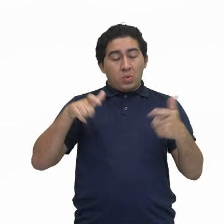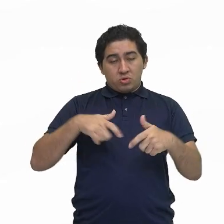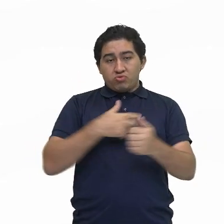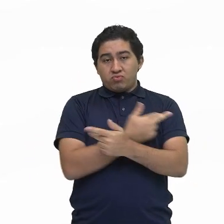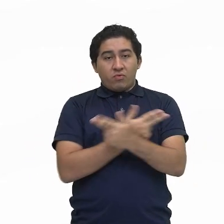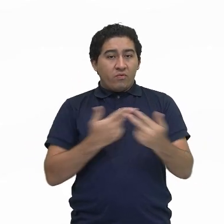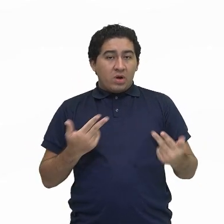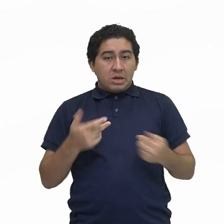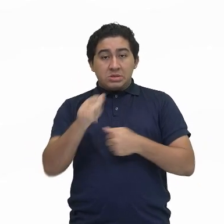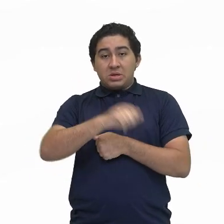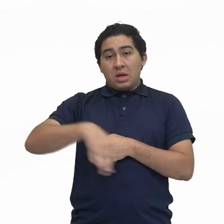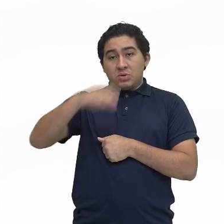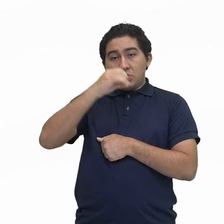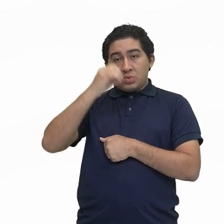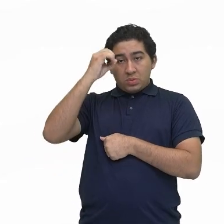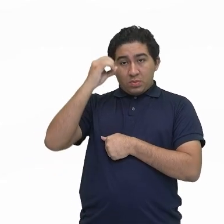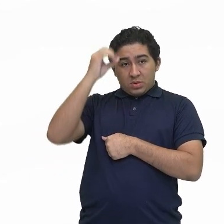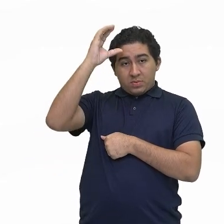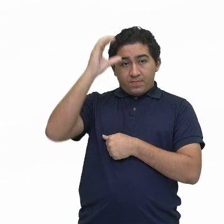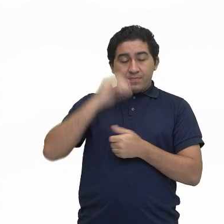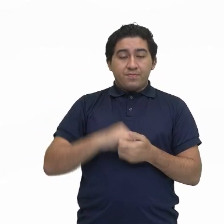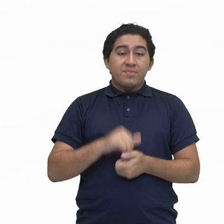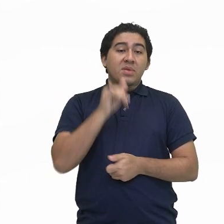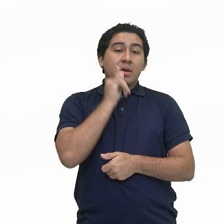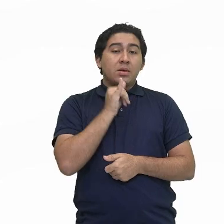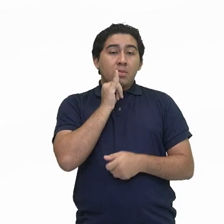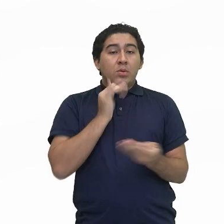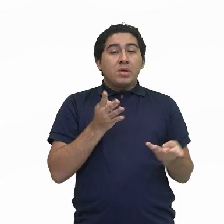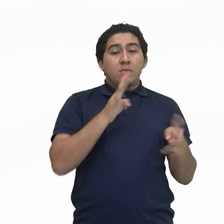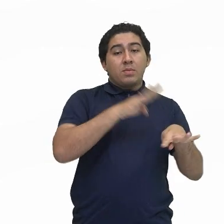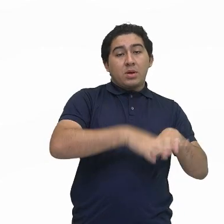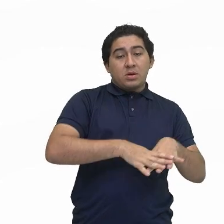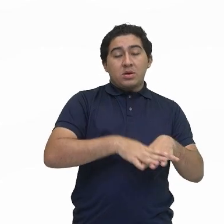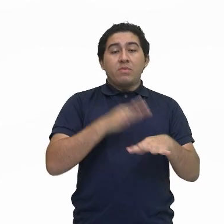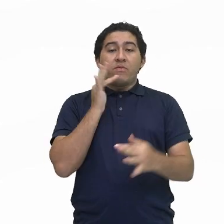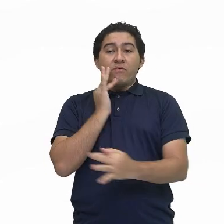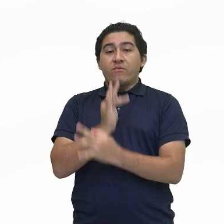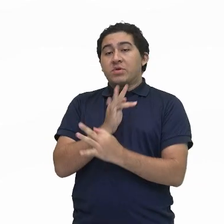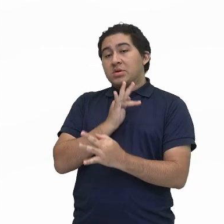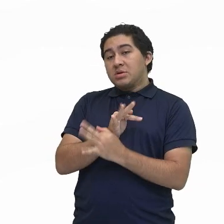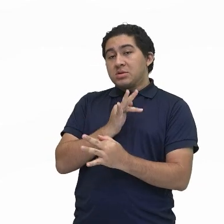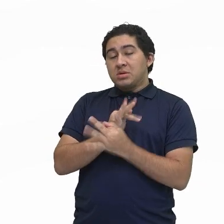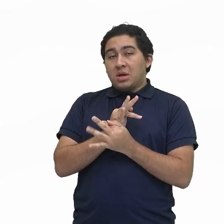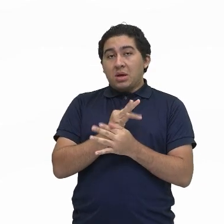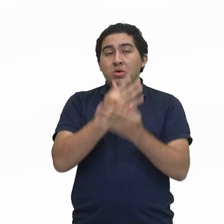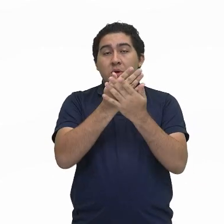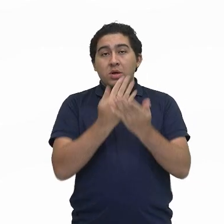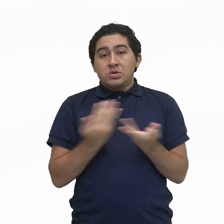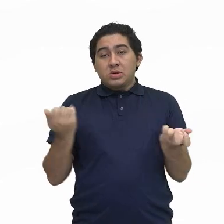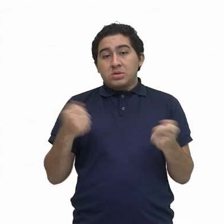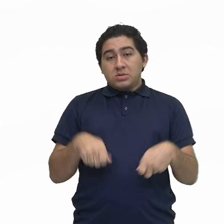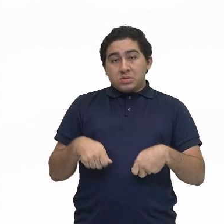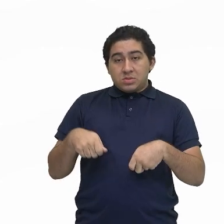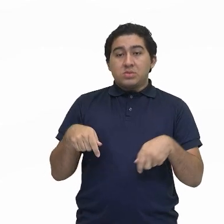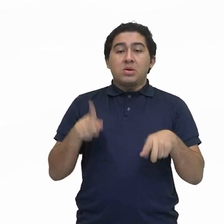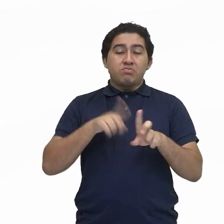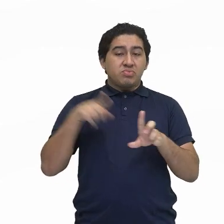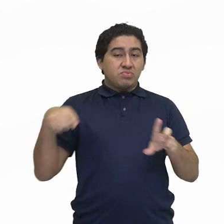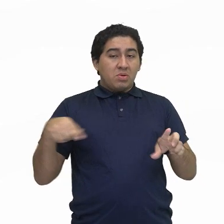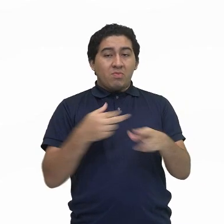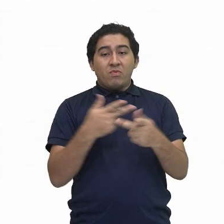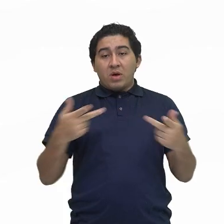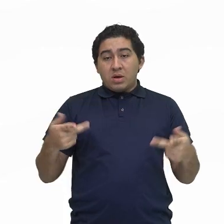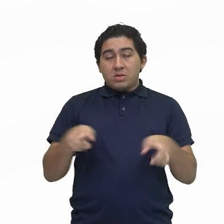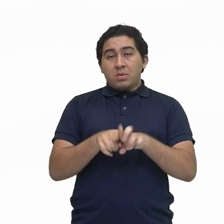em diversas áreas do conhecimento, como a matemática, a física, a